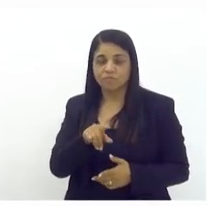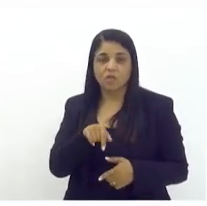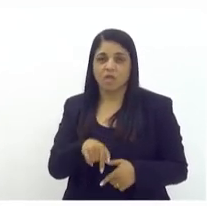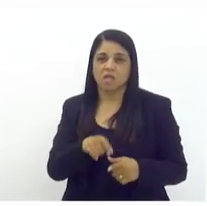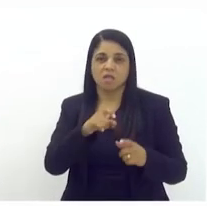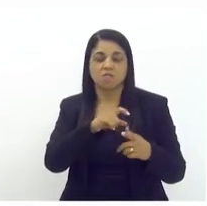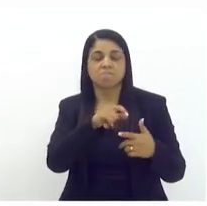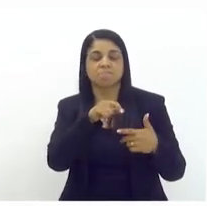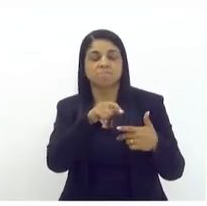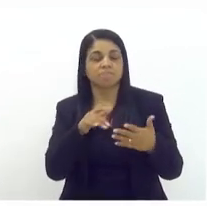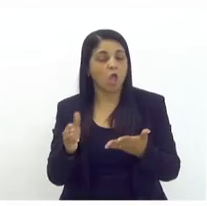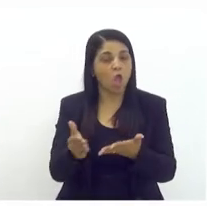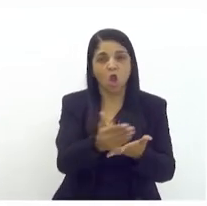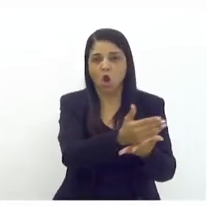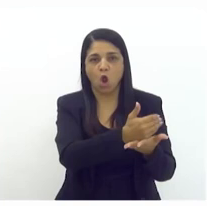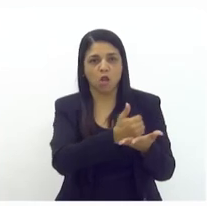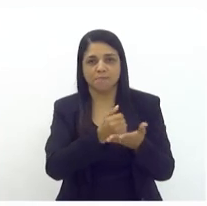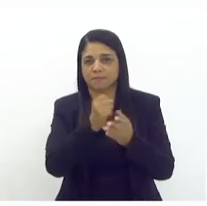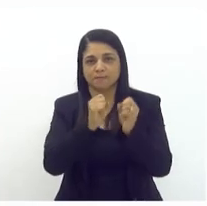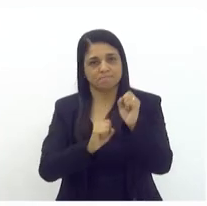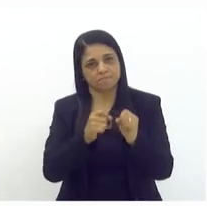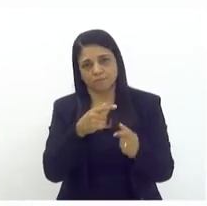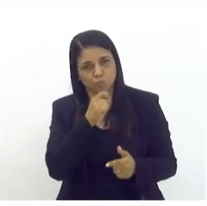recolhimento pelo fornecedor